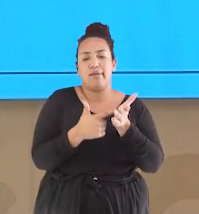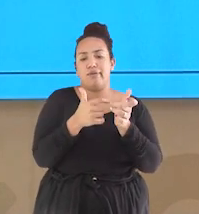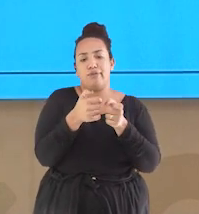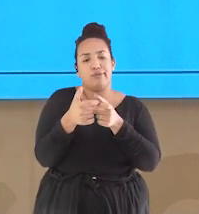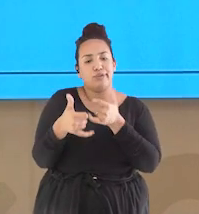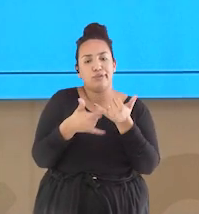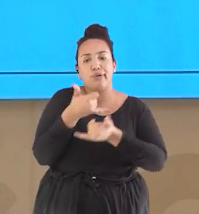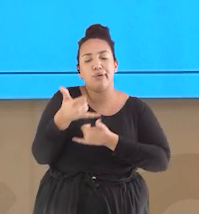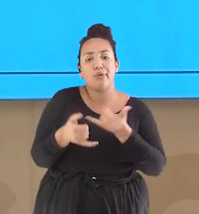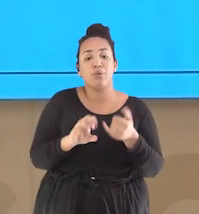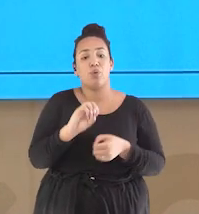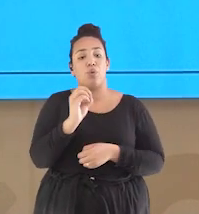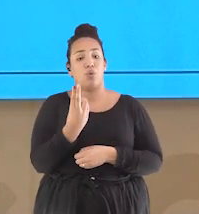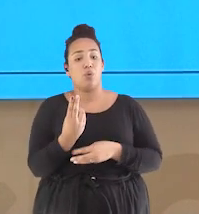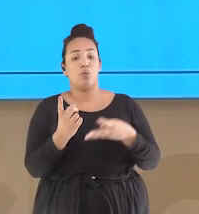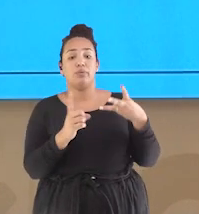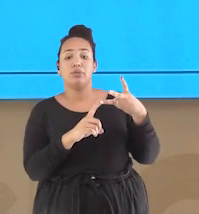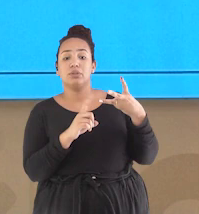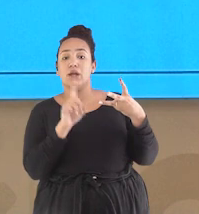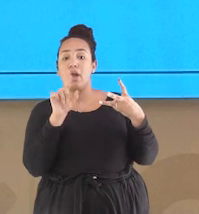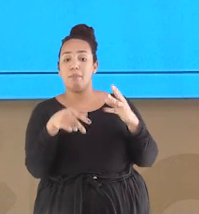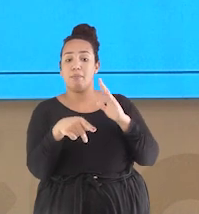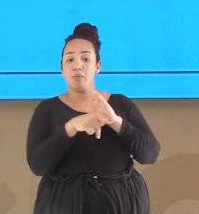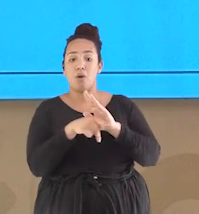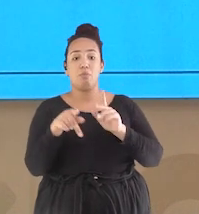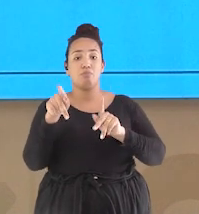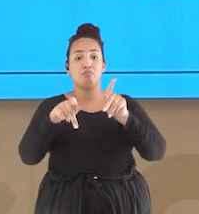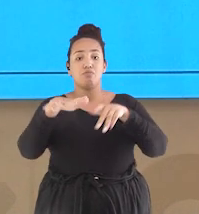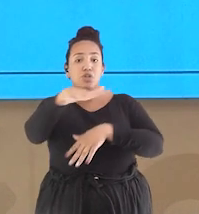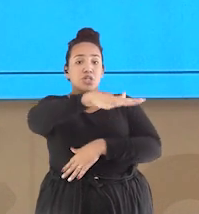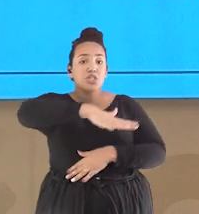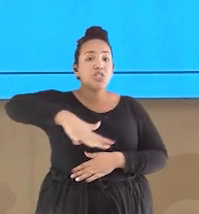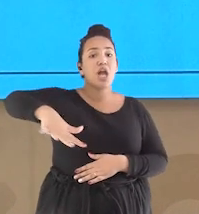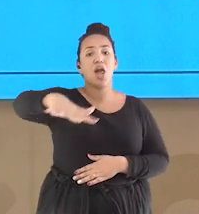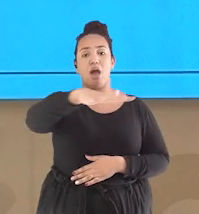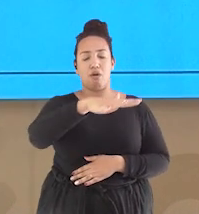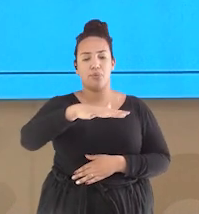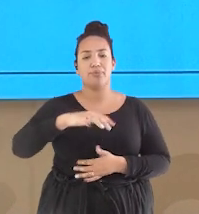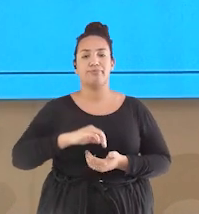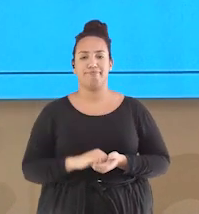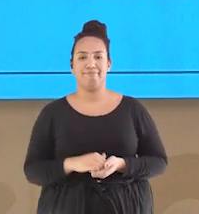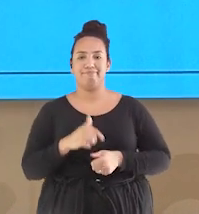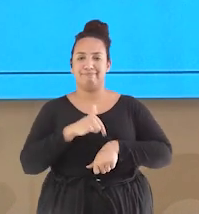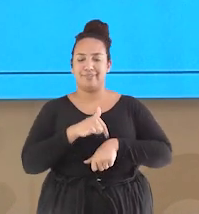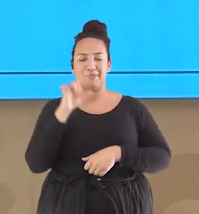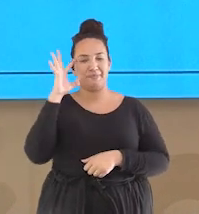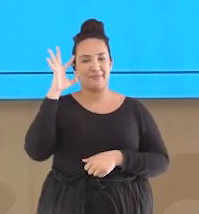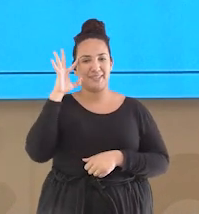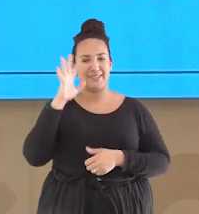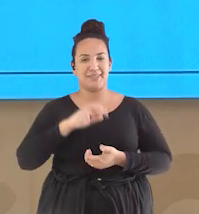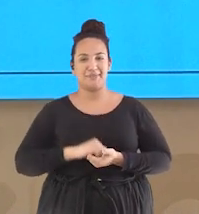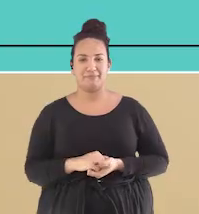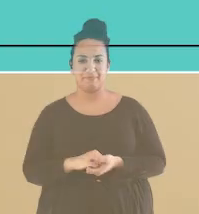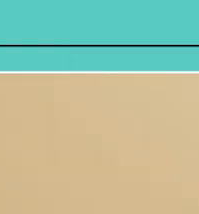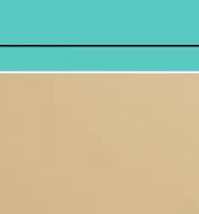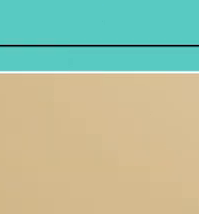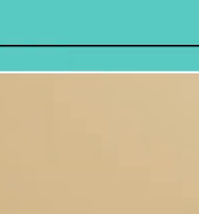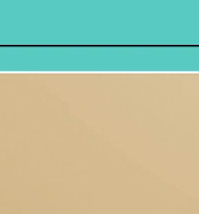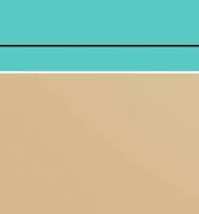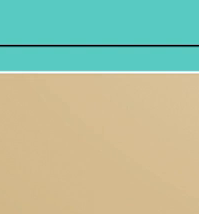jogo, etc. Ou, letra C, é destinado ao público geral, sem especificações. Tempo para vocês pensarem.